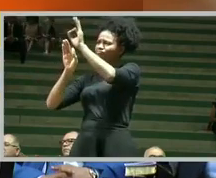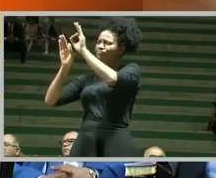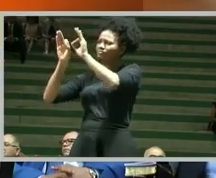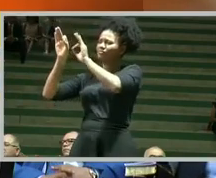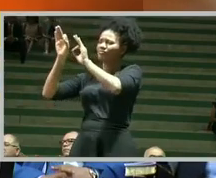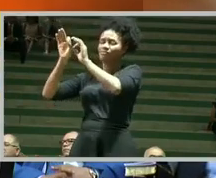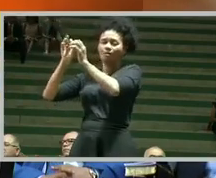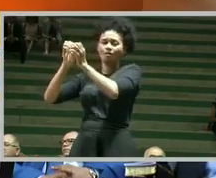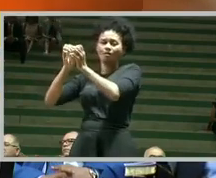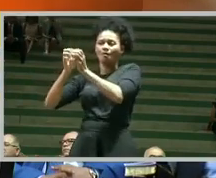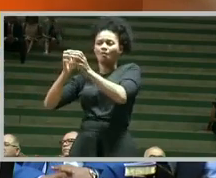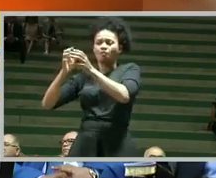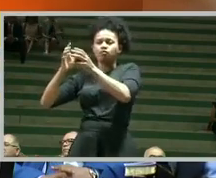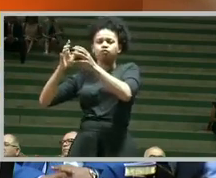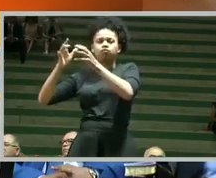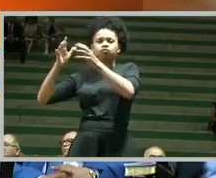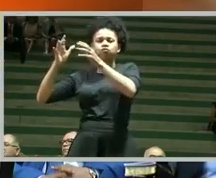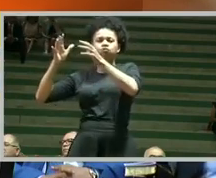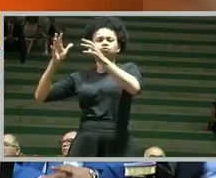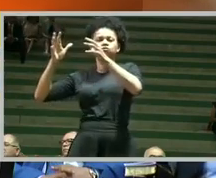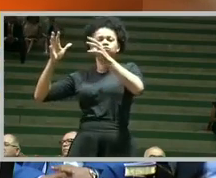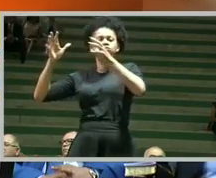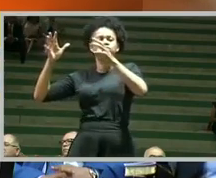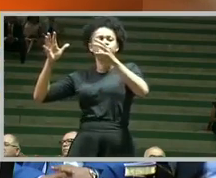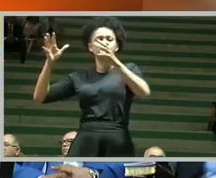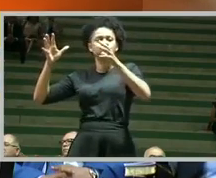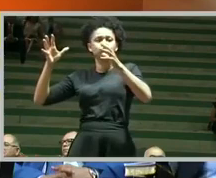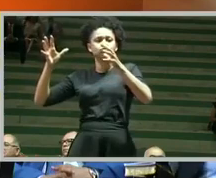foi tão grande.